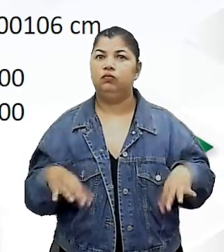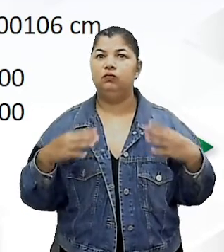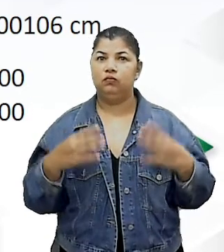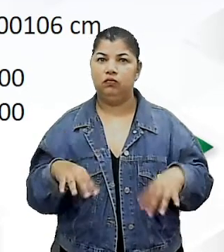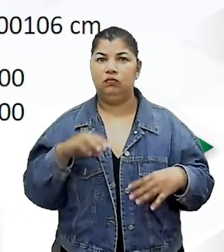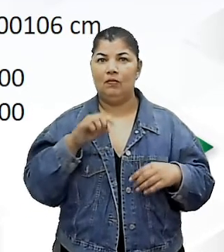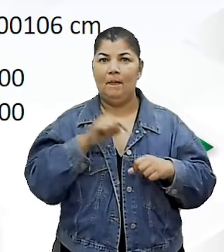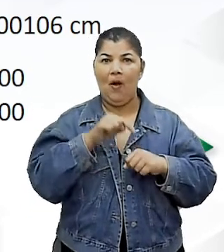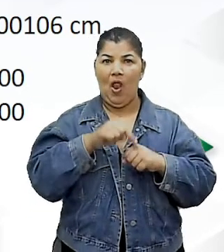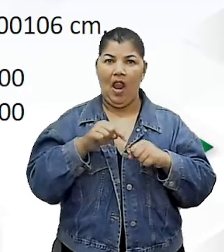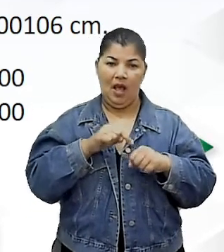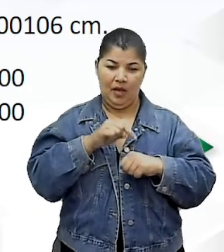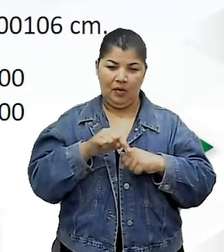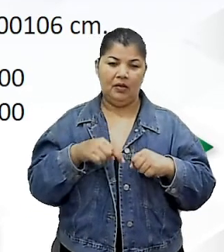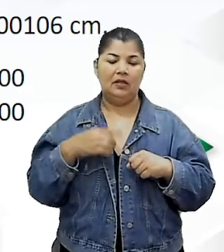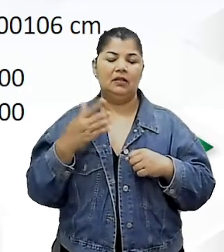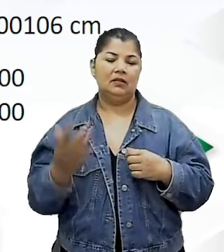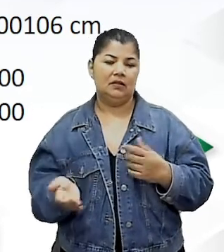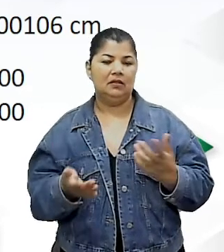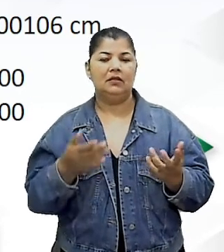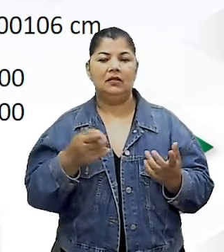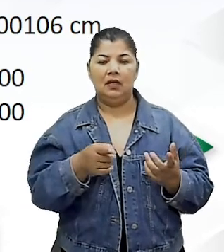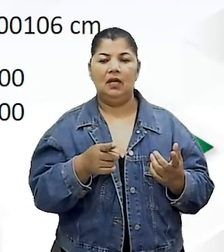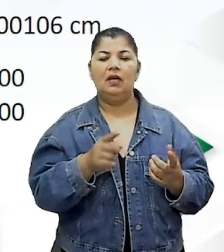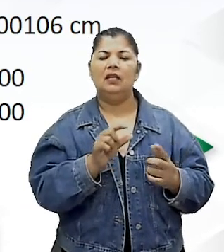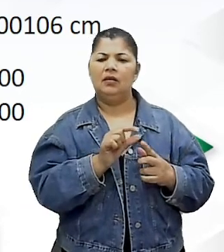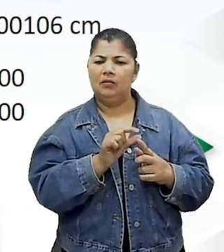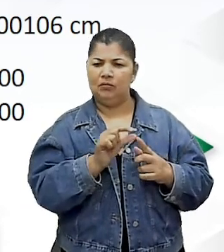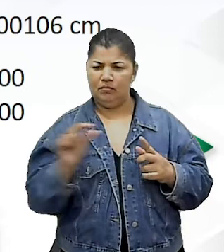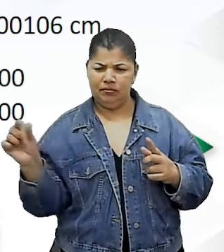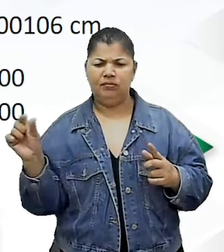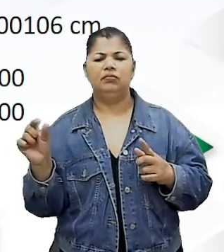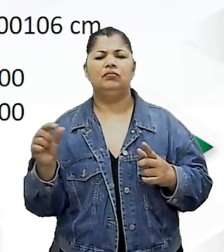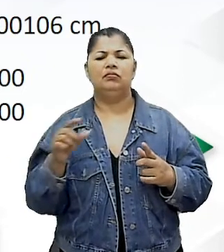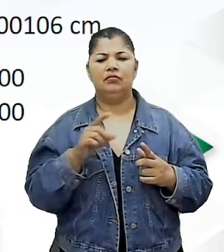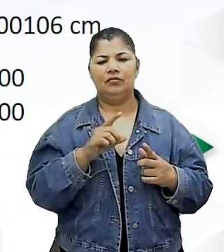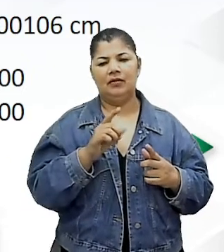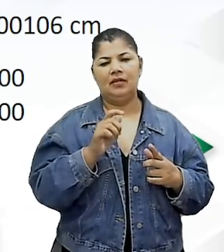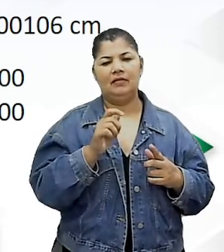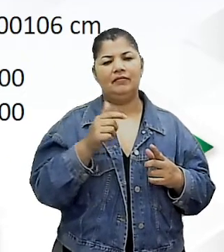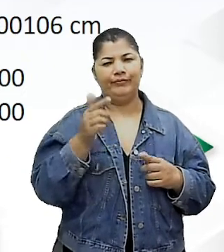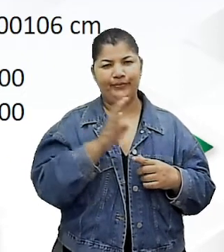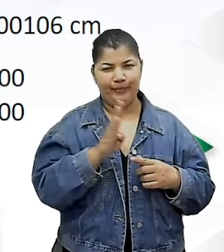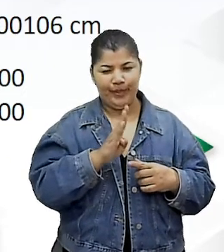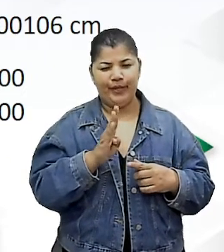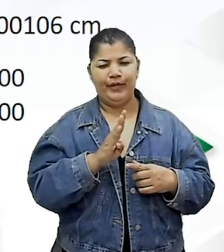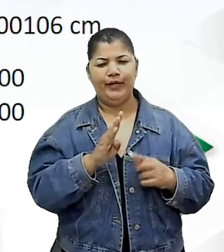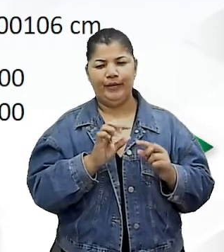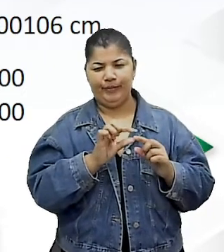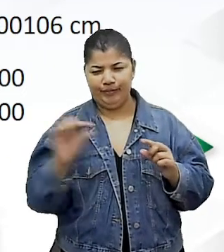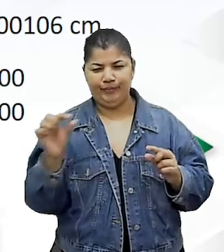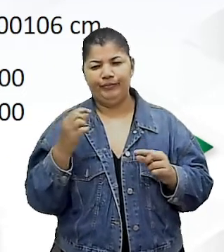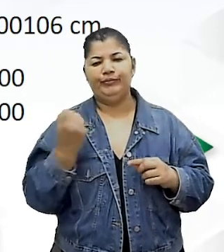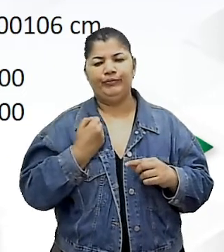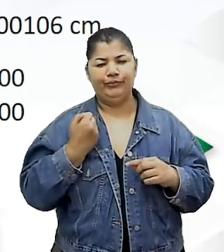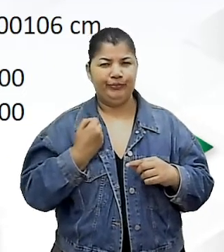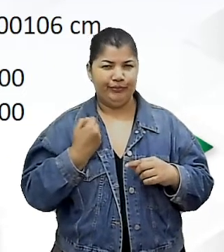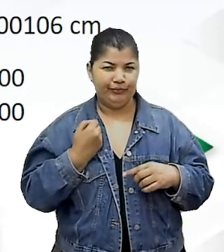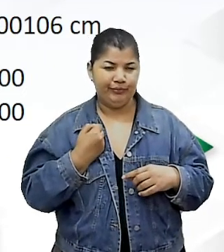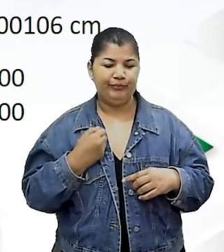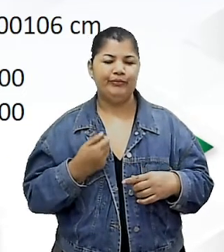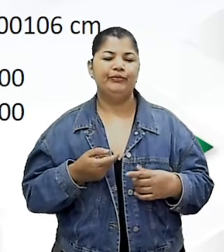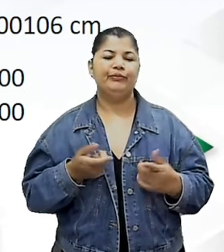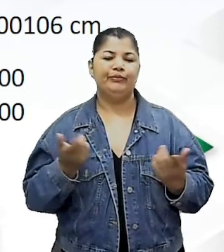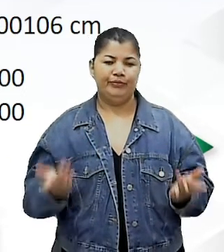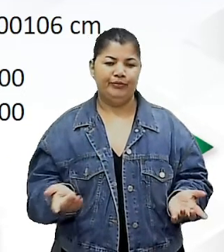O diâmetro de um átomo de hidrogênio é esse número exorbitante em centímetros aí, em comprimento linear.